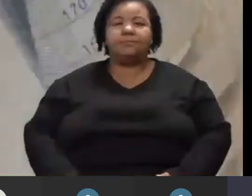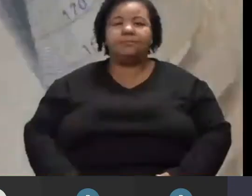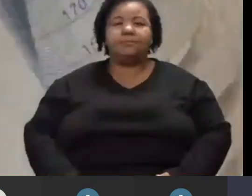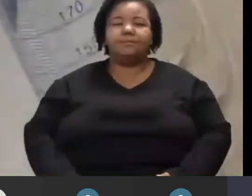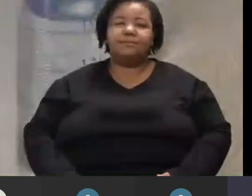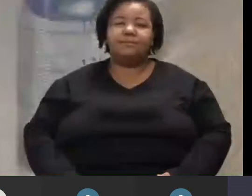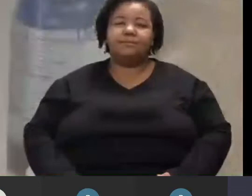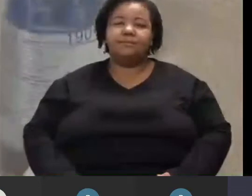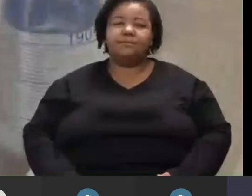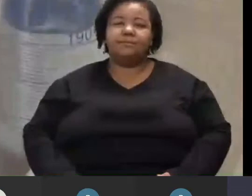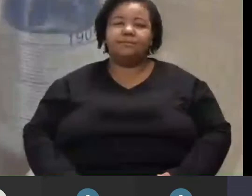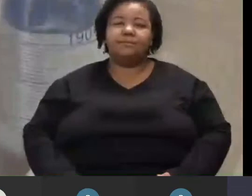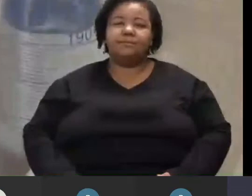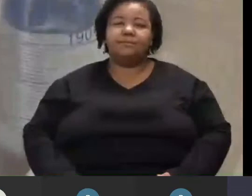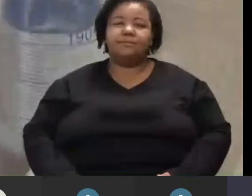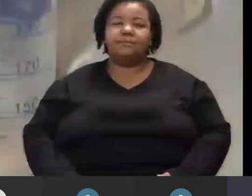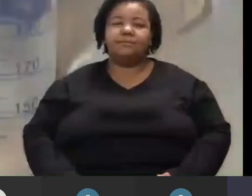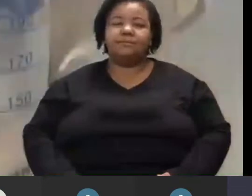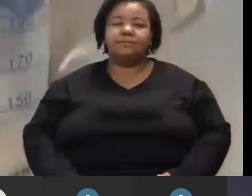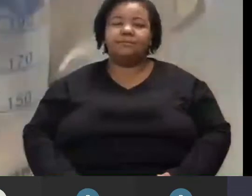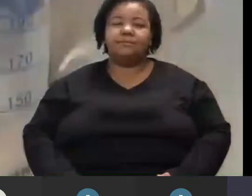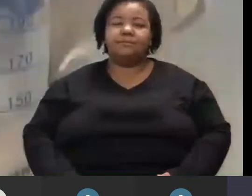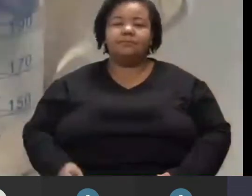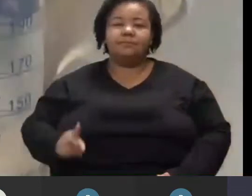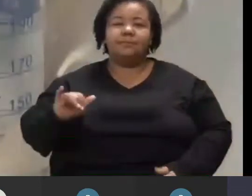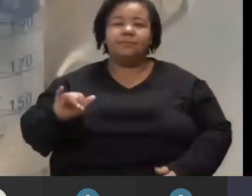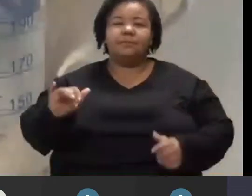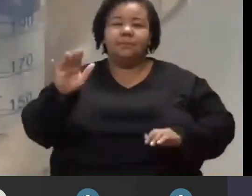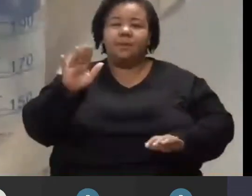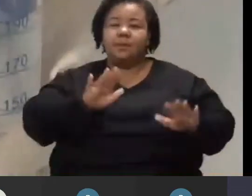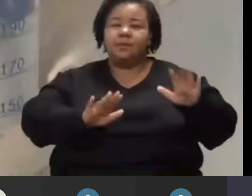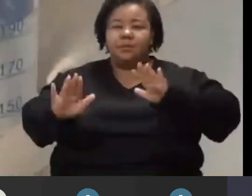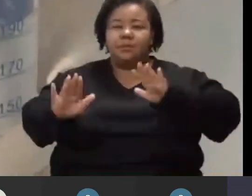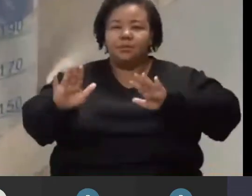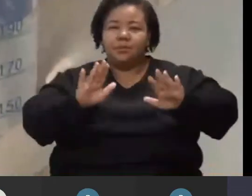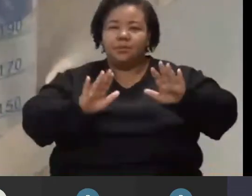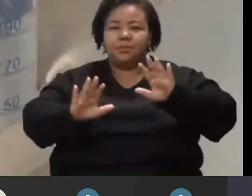volume excedente e vai controlando